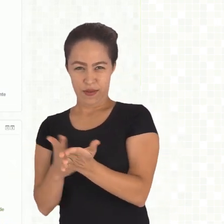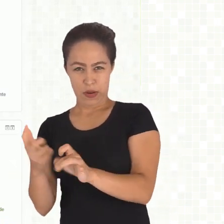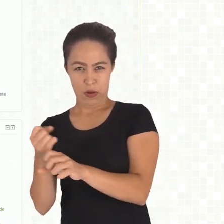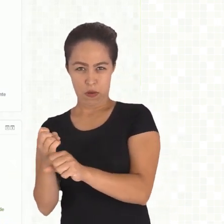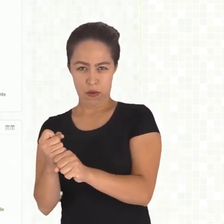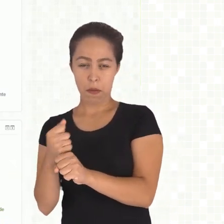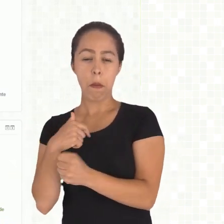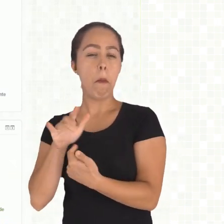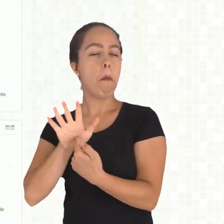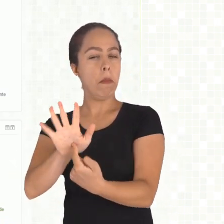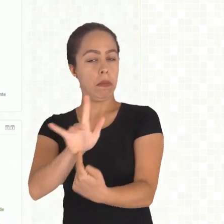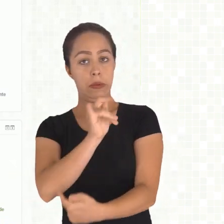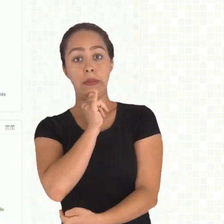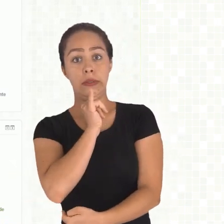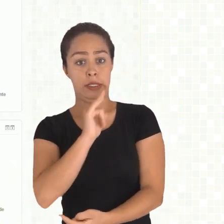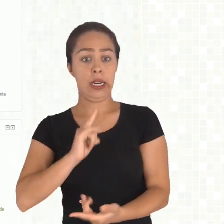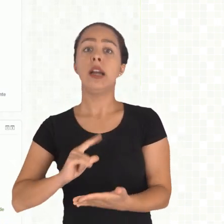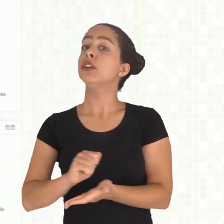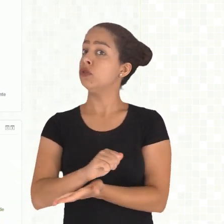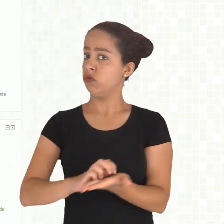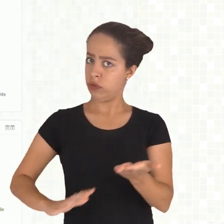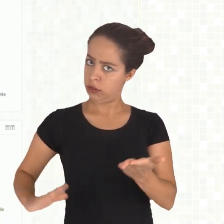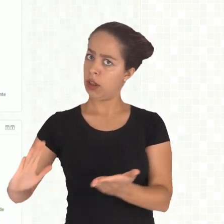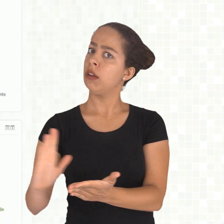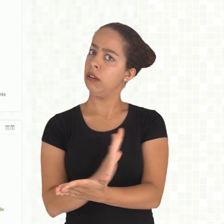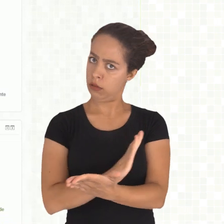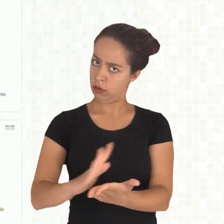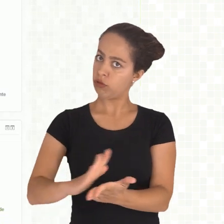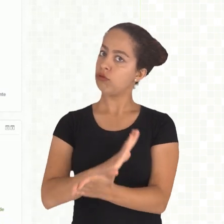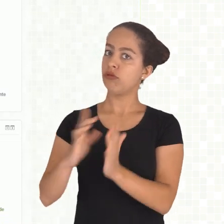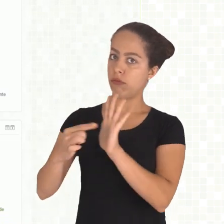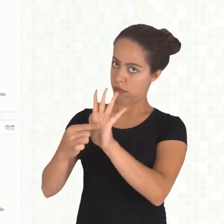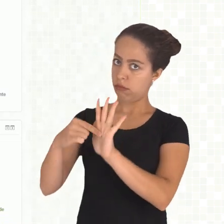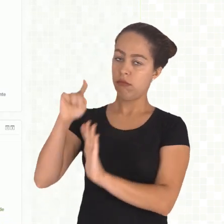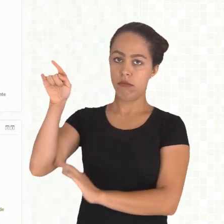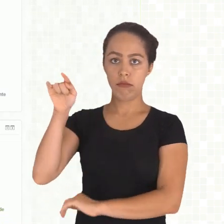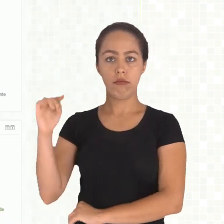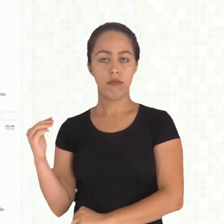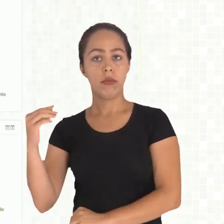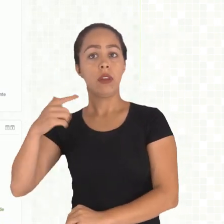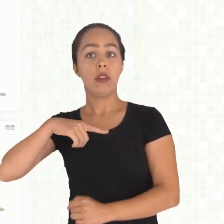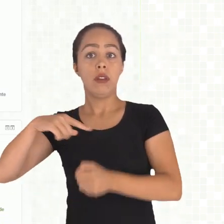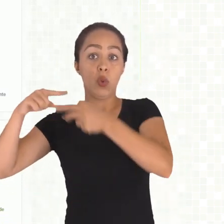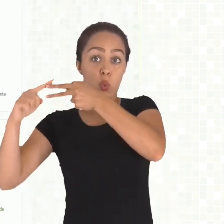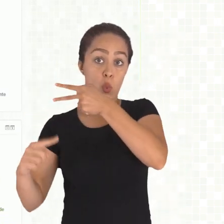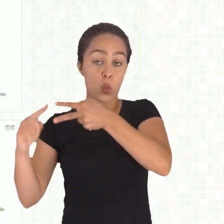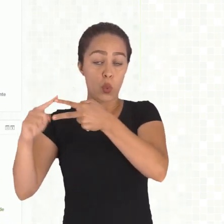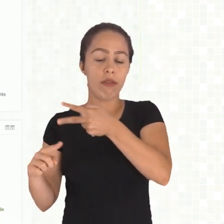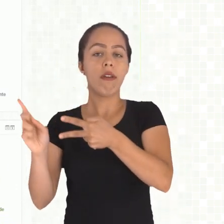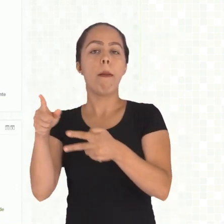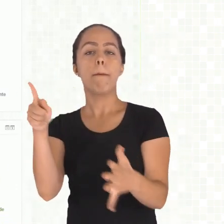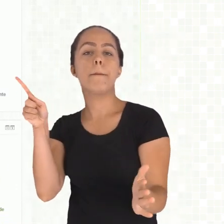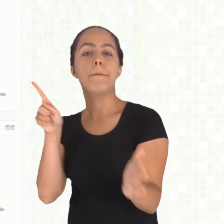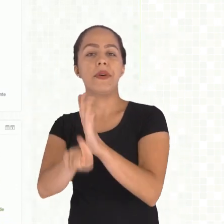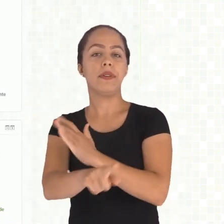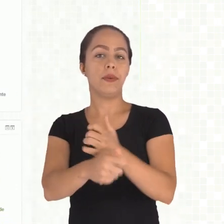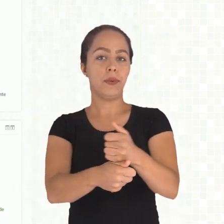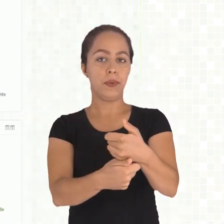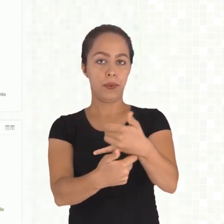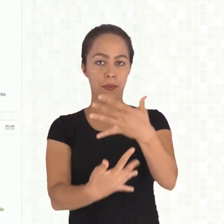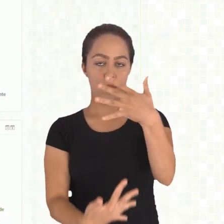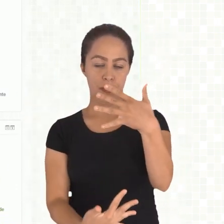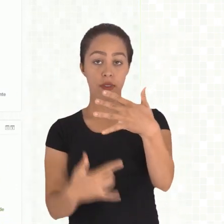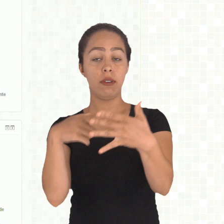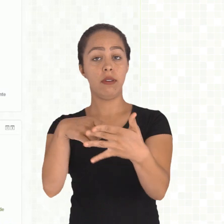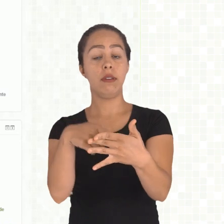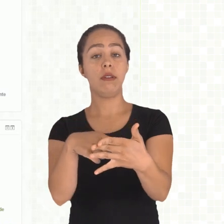aqui, que eu abri de exemplo, nós temos algumas atividades, né? Sendo que duas dessas atividades são questionários, aqui em